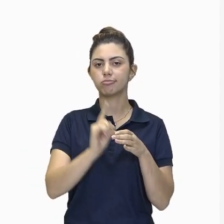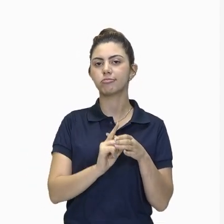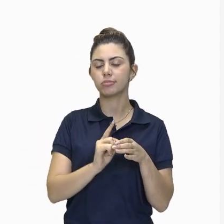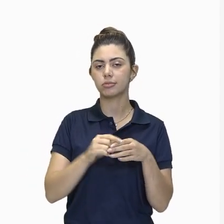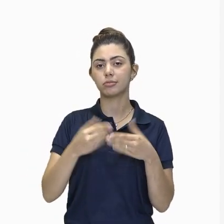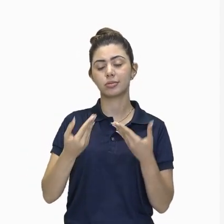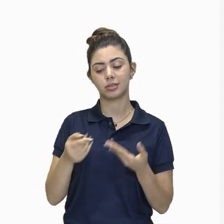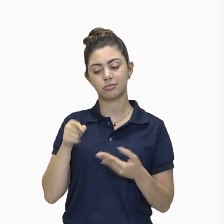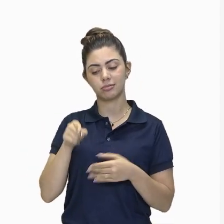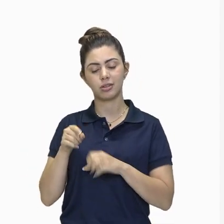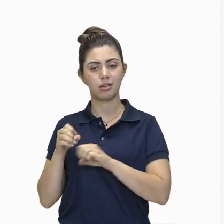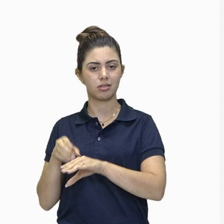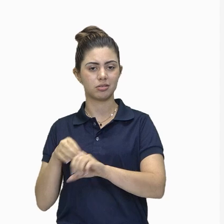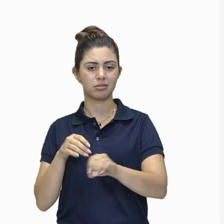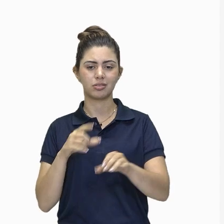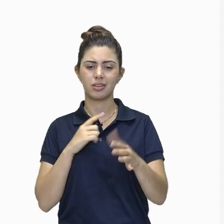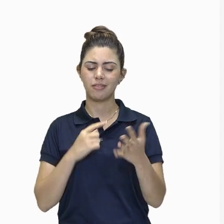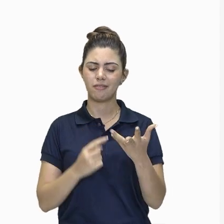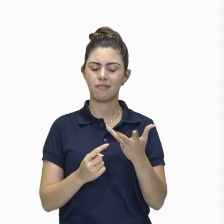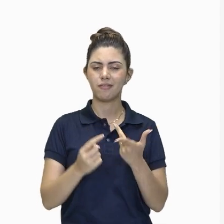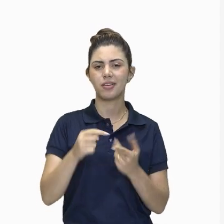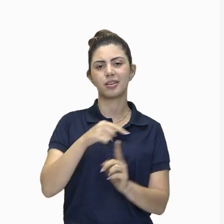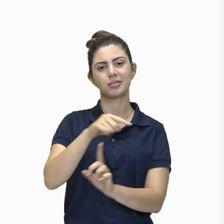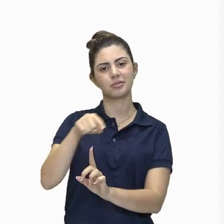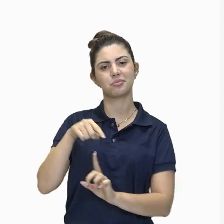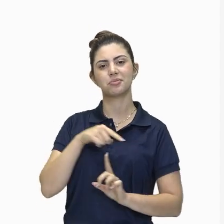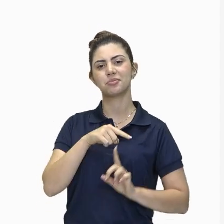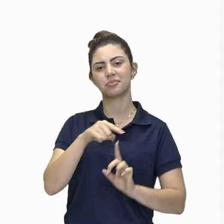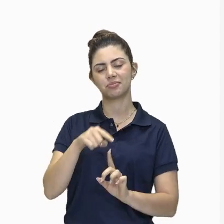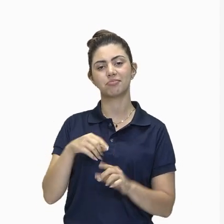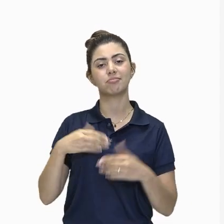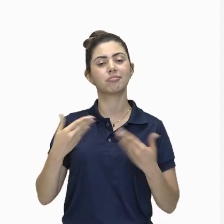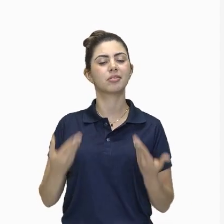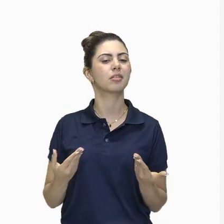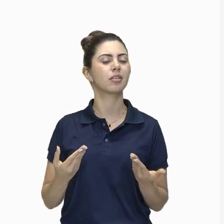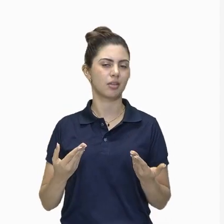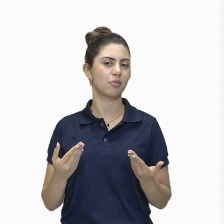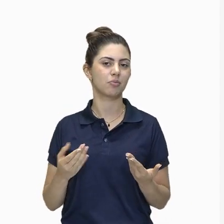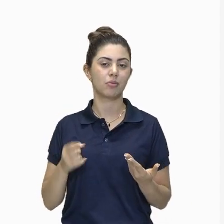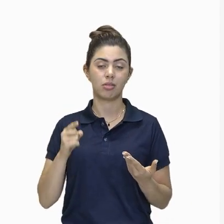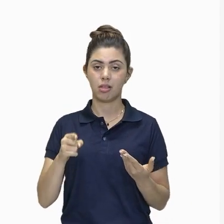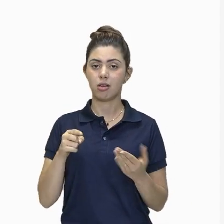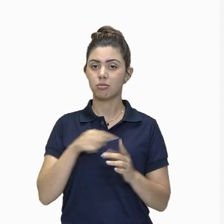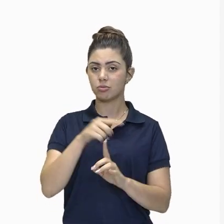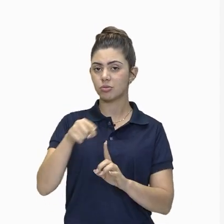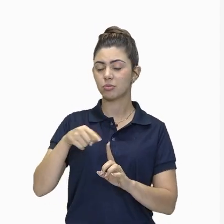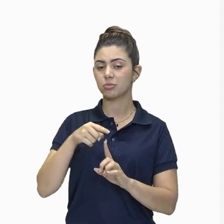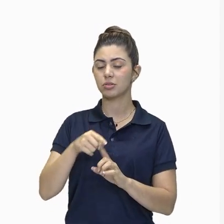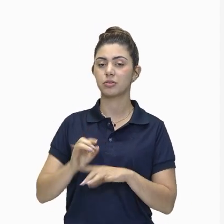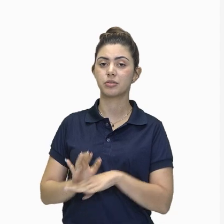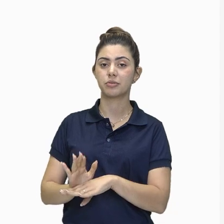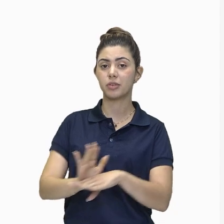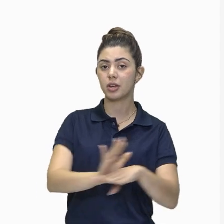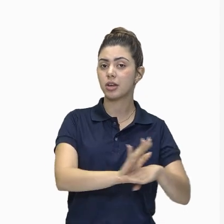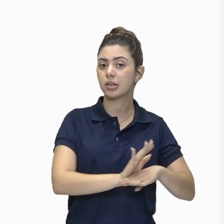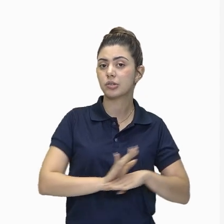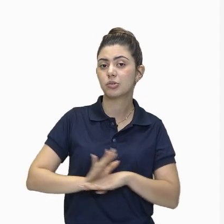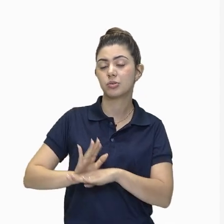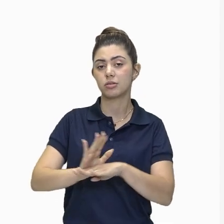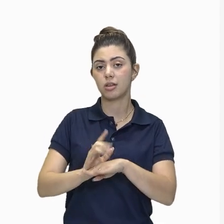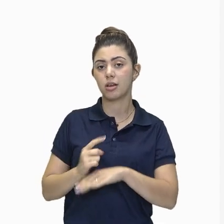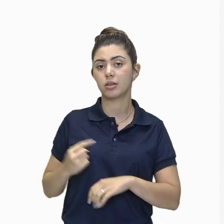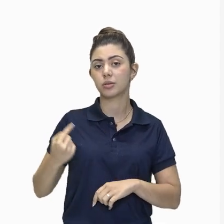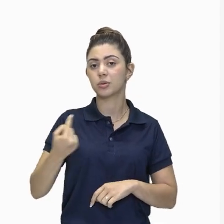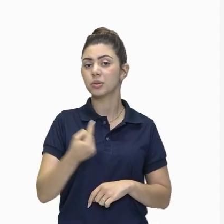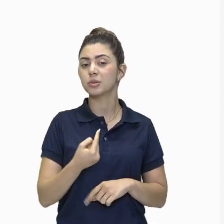a educação tem todos esses objetivos e tudo isso vai nos levar, eu digo nos levar, porque